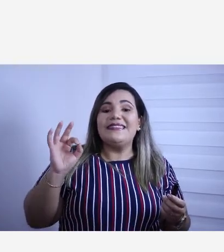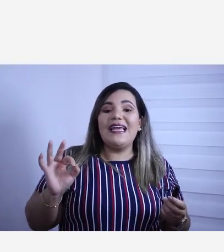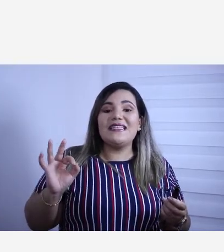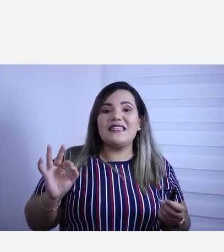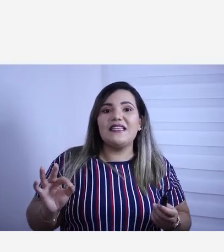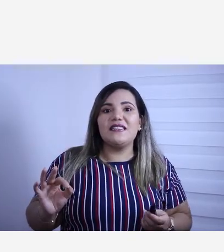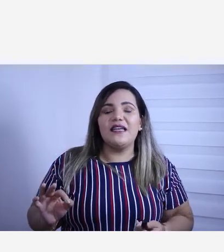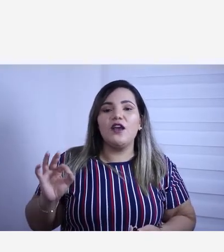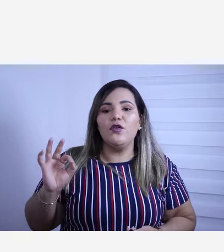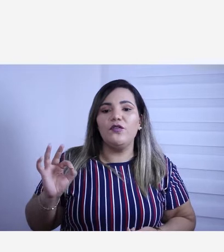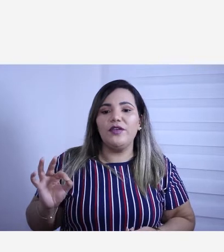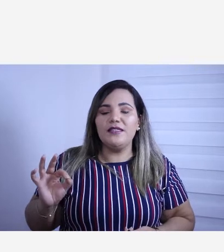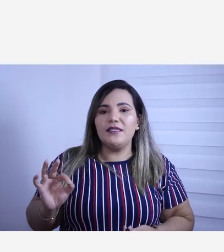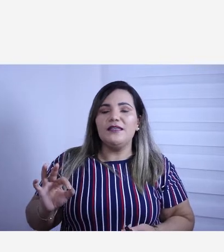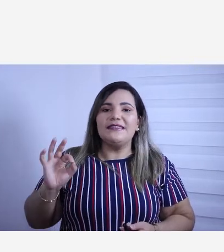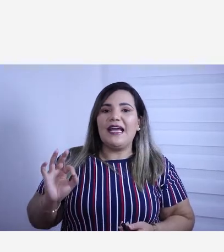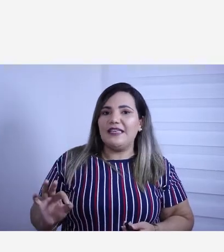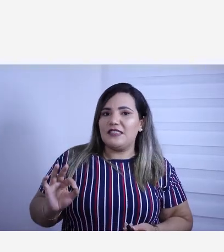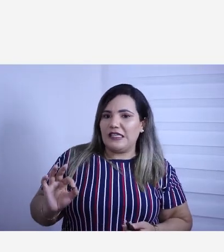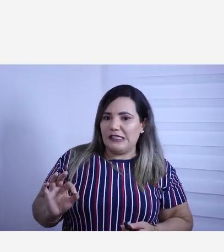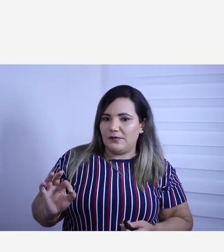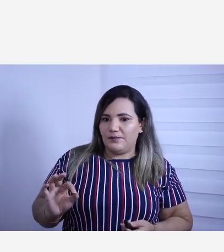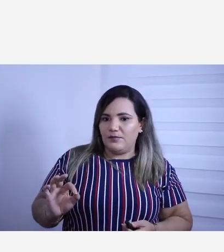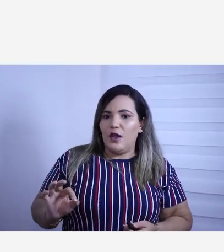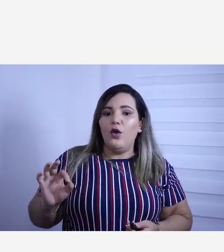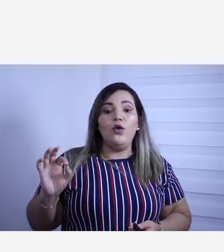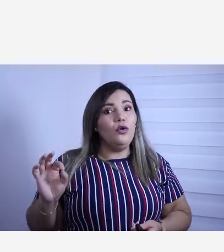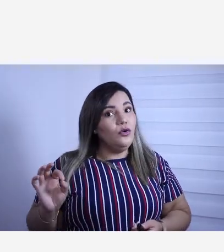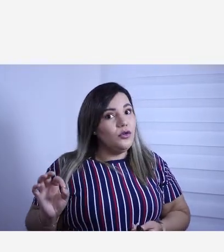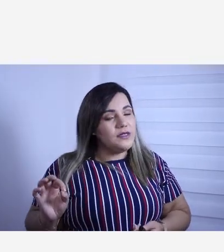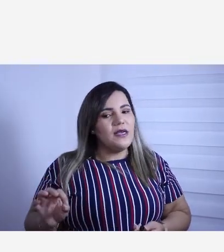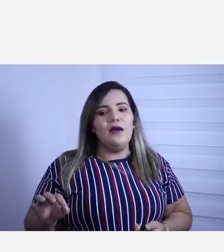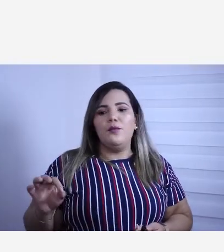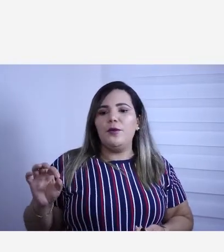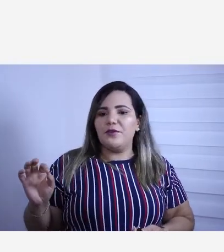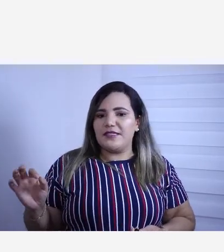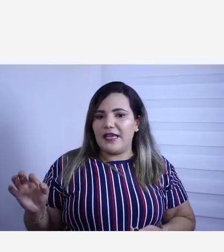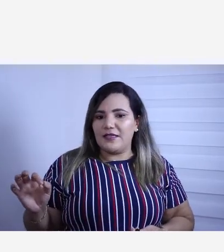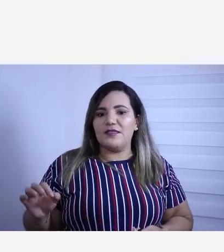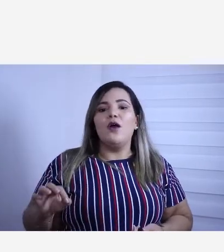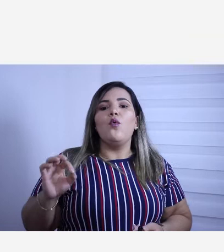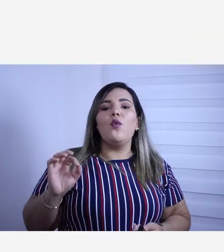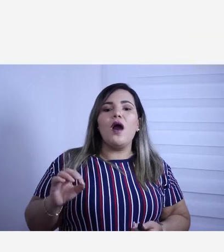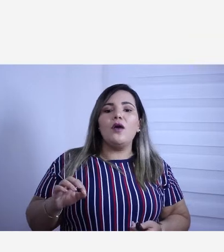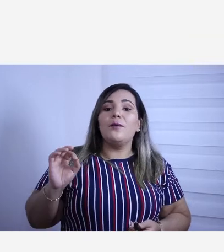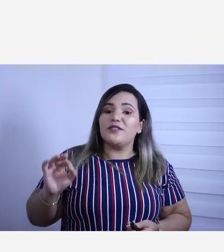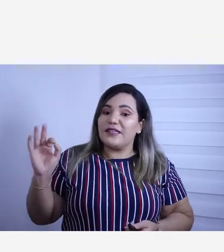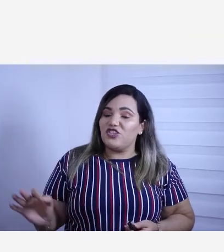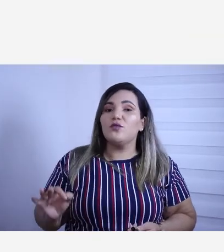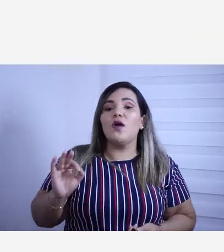e dessas de convide nitinho russo representante